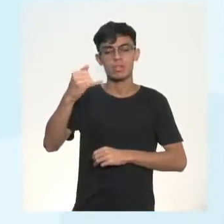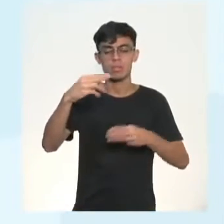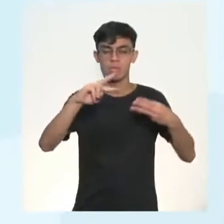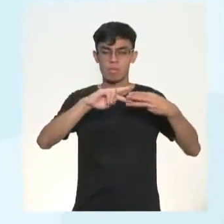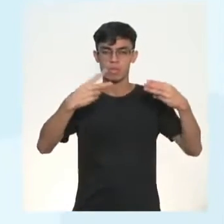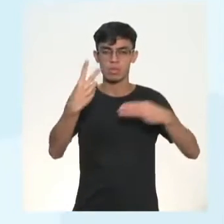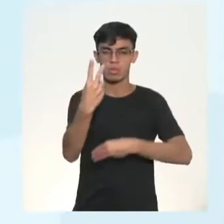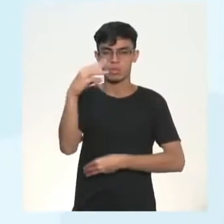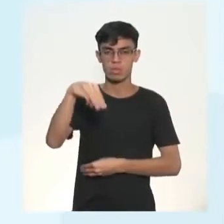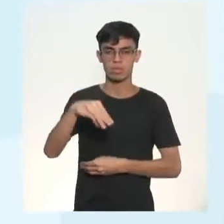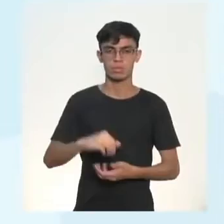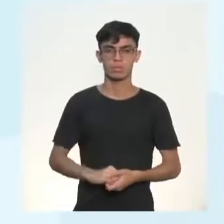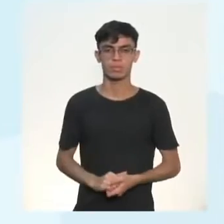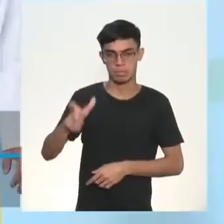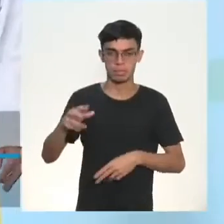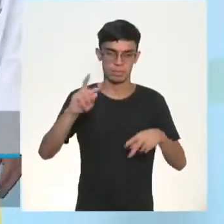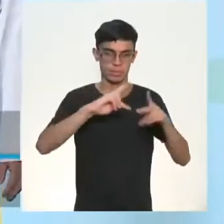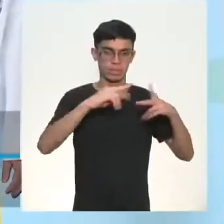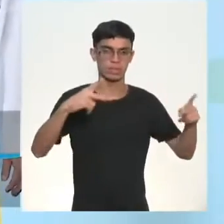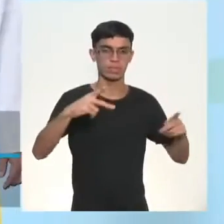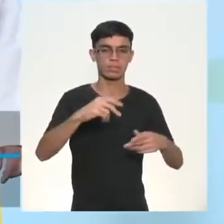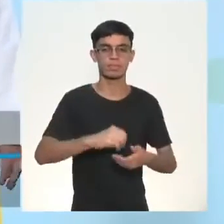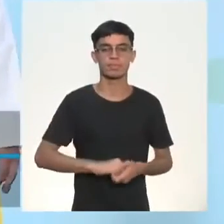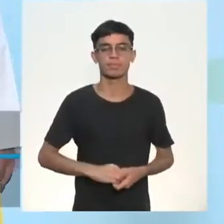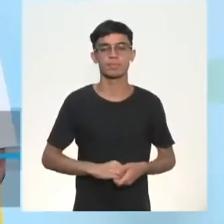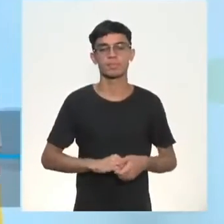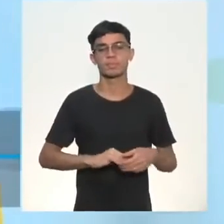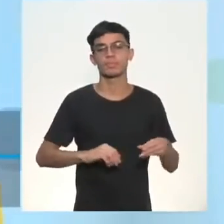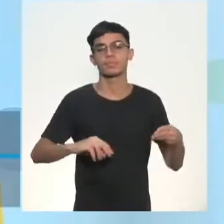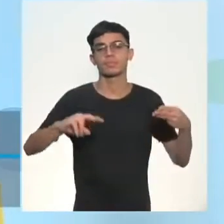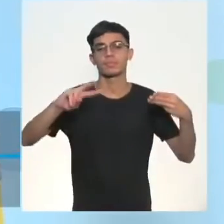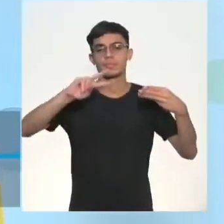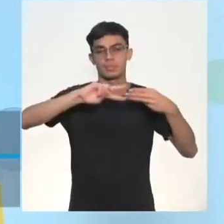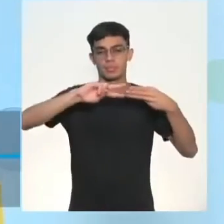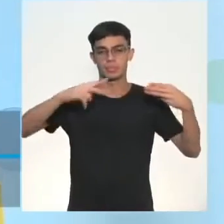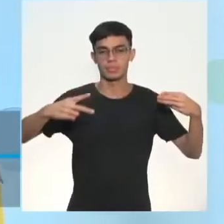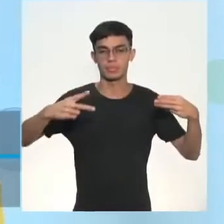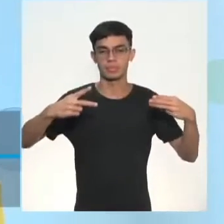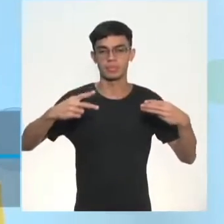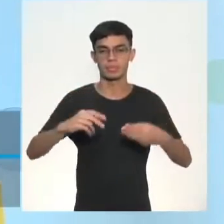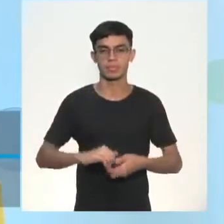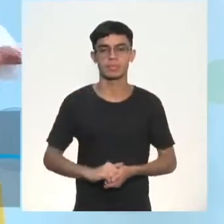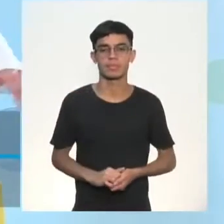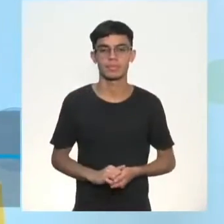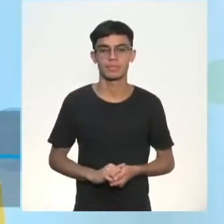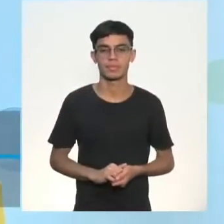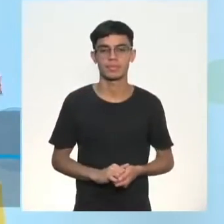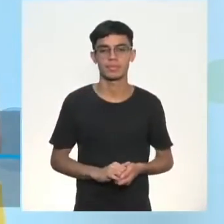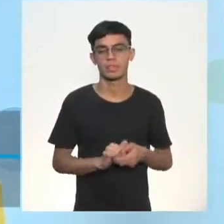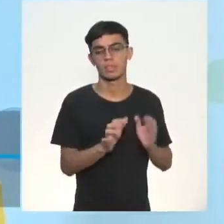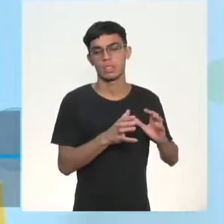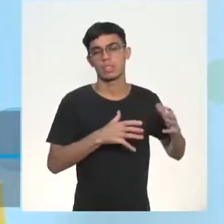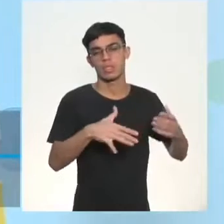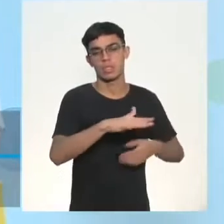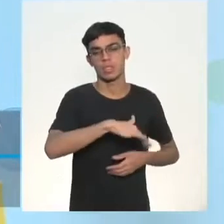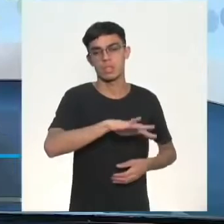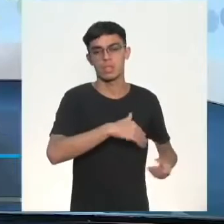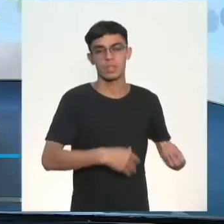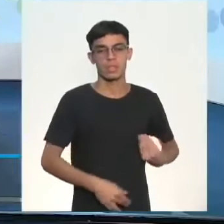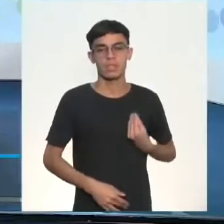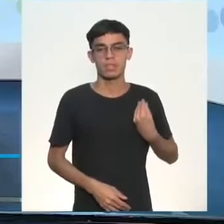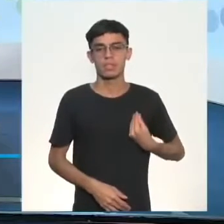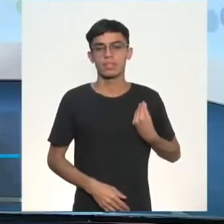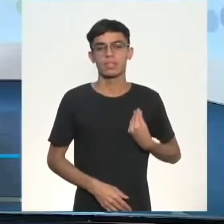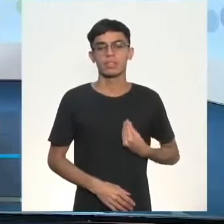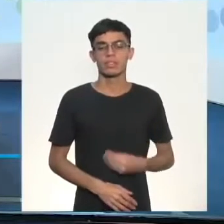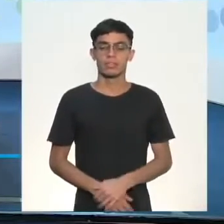você. O Gregor Mendel, ele era austríaco, né, se não me engano, ou daquela região ali. E